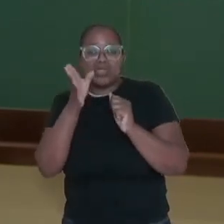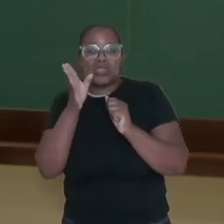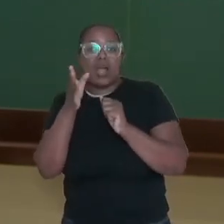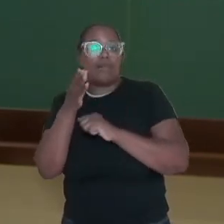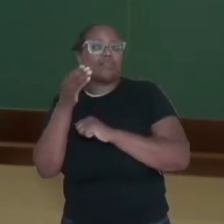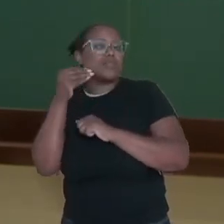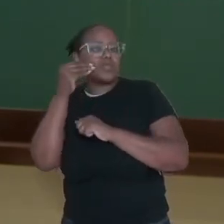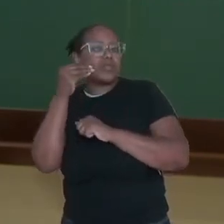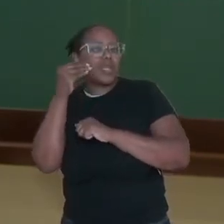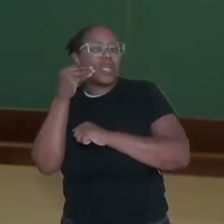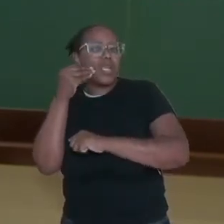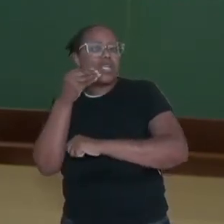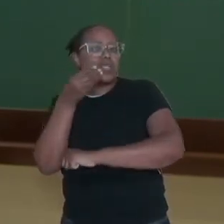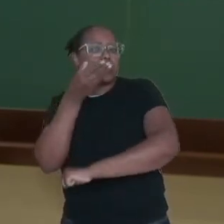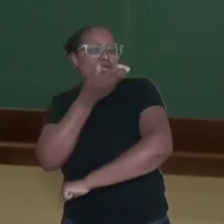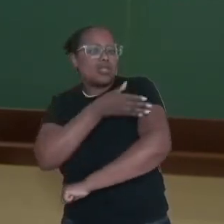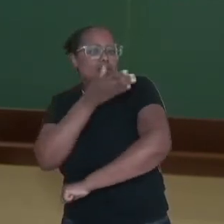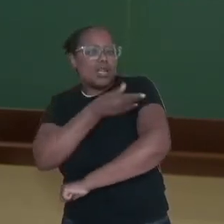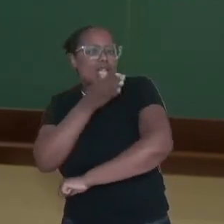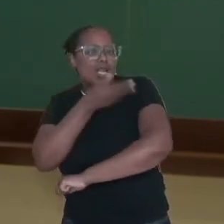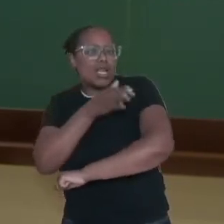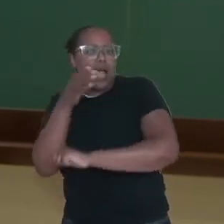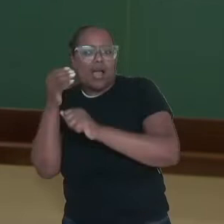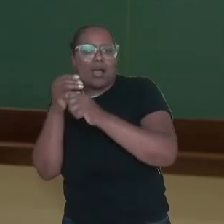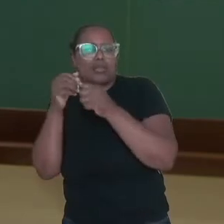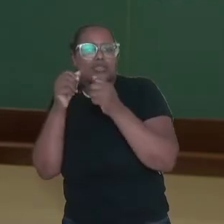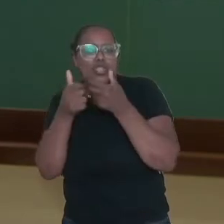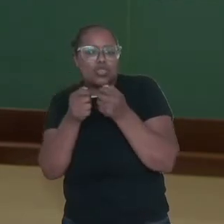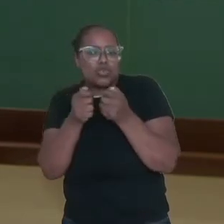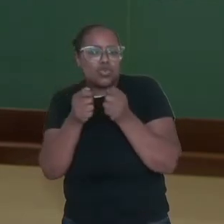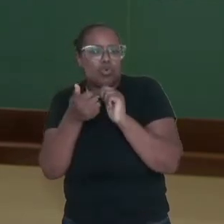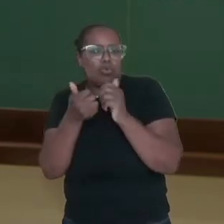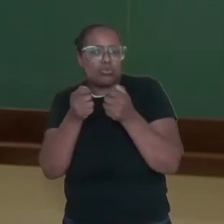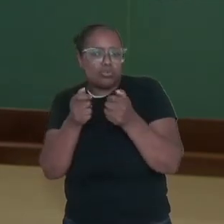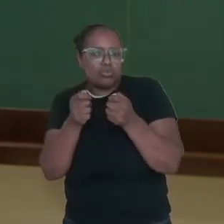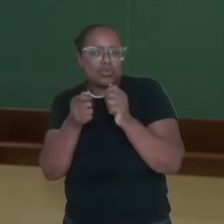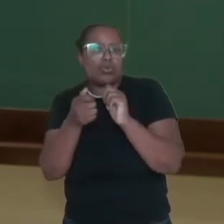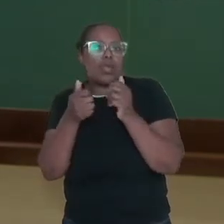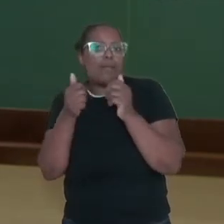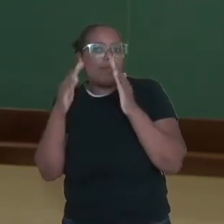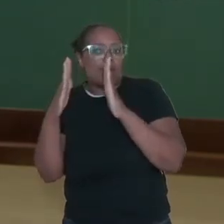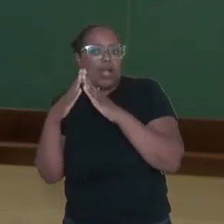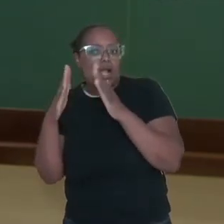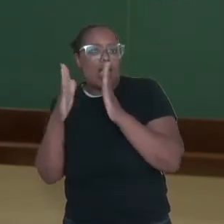está praticando e-esportes. Esse que é o conceito principal. Então, olha só.